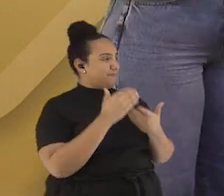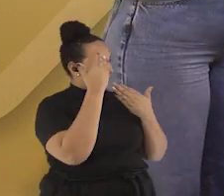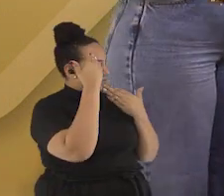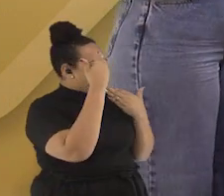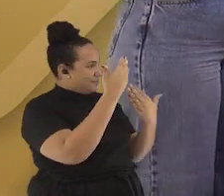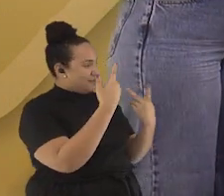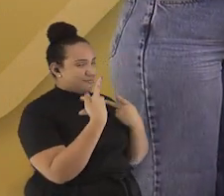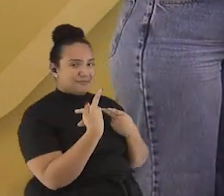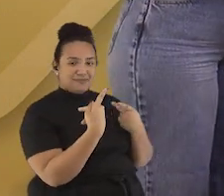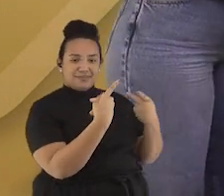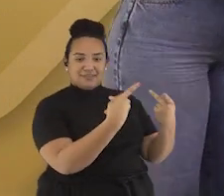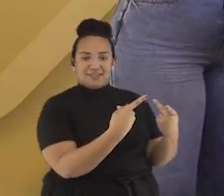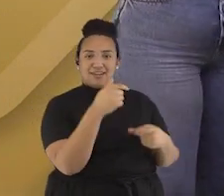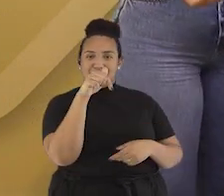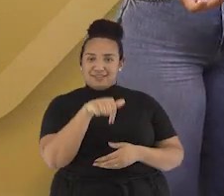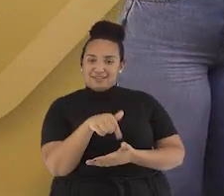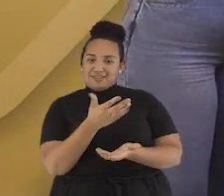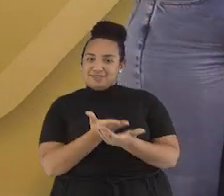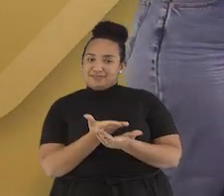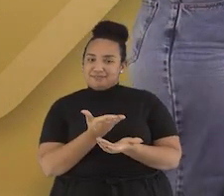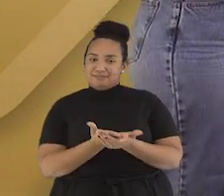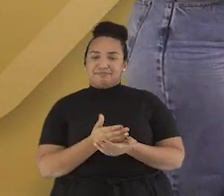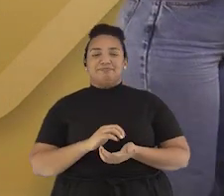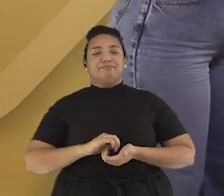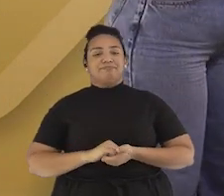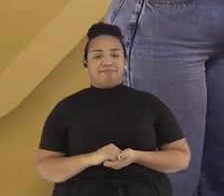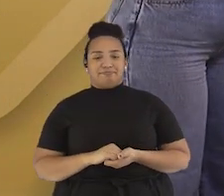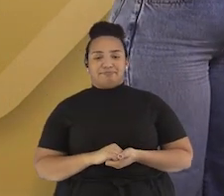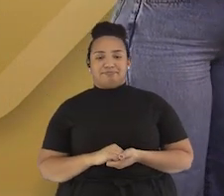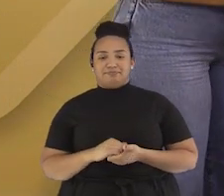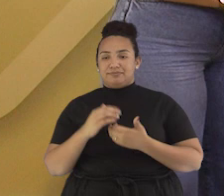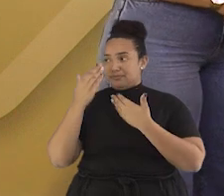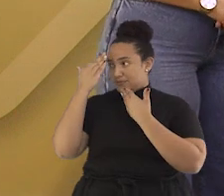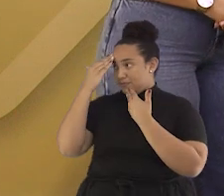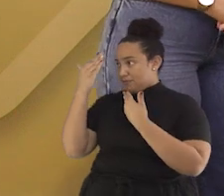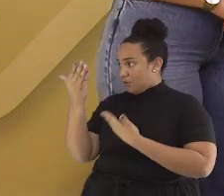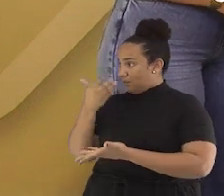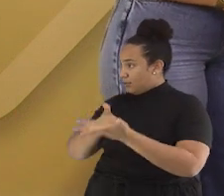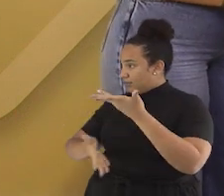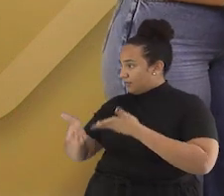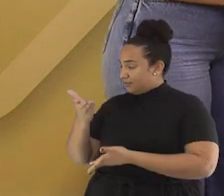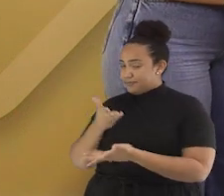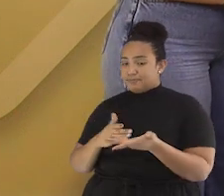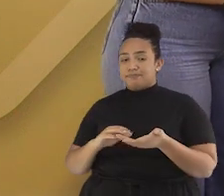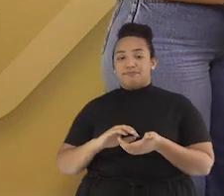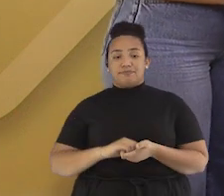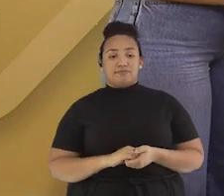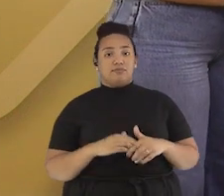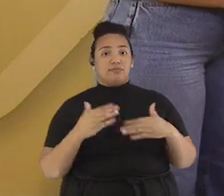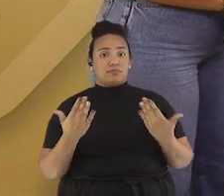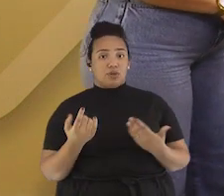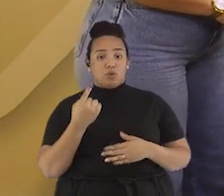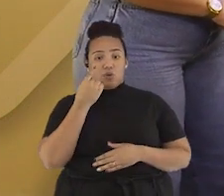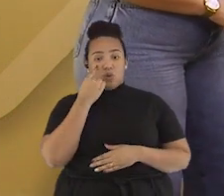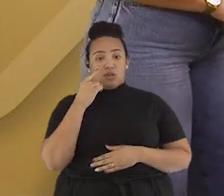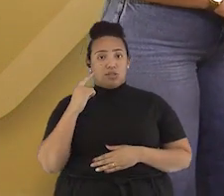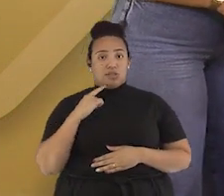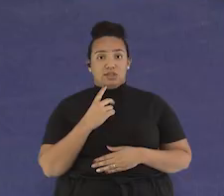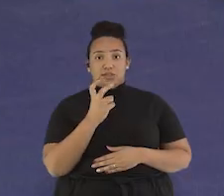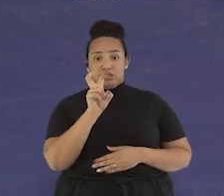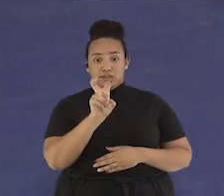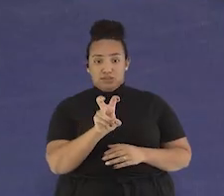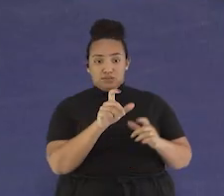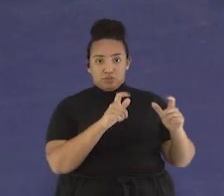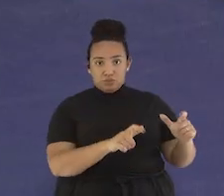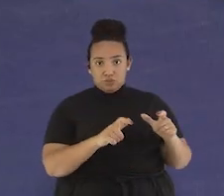matemática. Muito obrigada, Breno, pelo convite de estar aqui em sua aula. Obrigado pela participação. Dani,